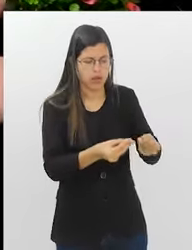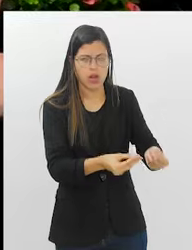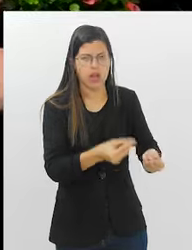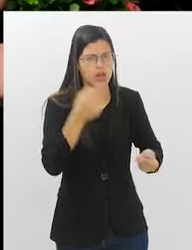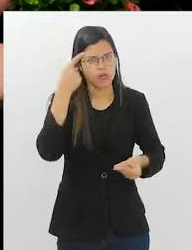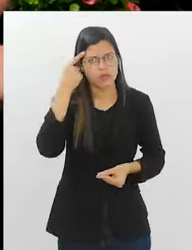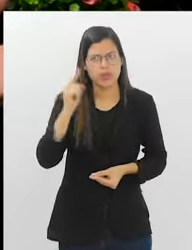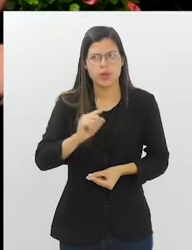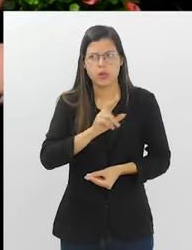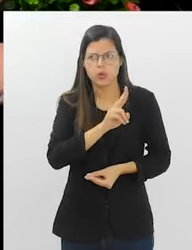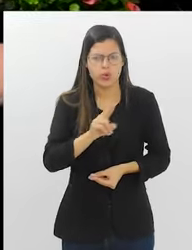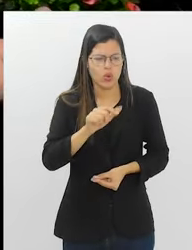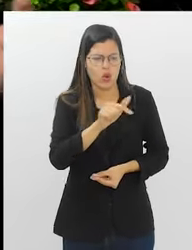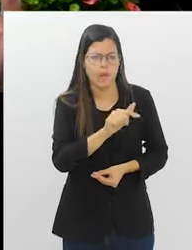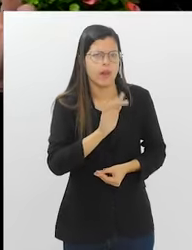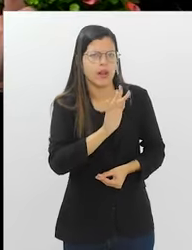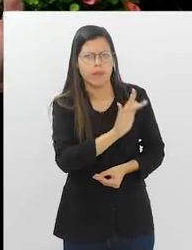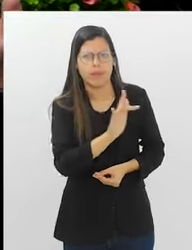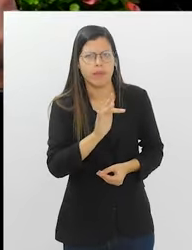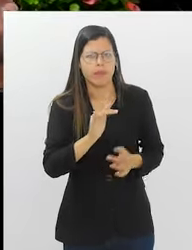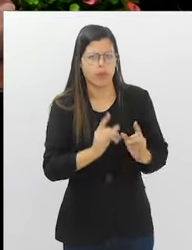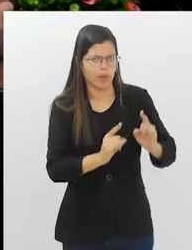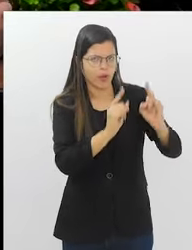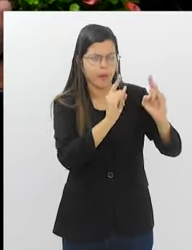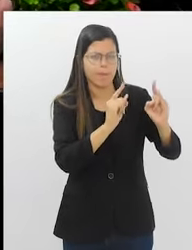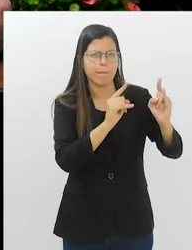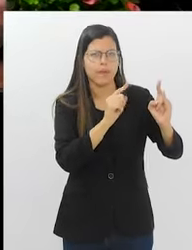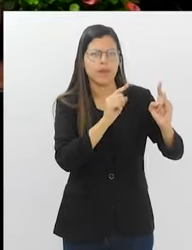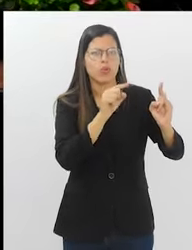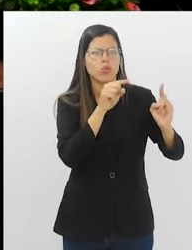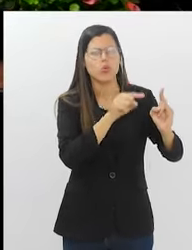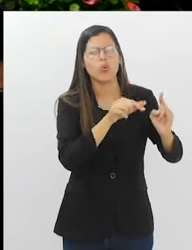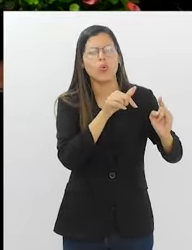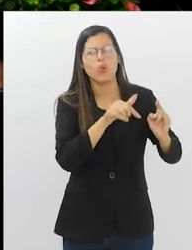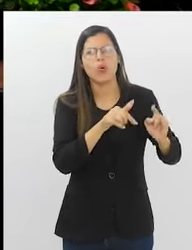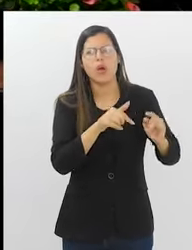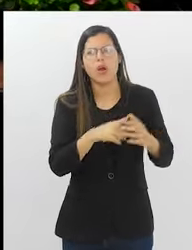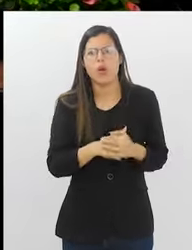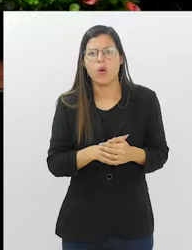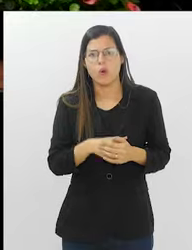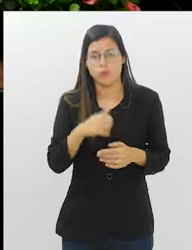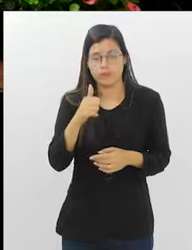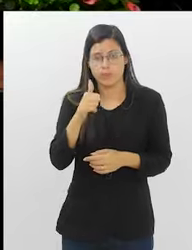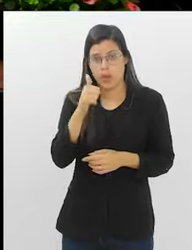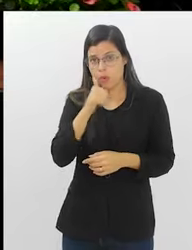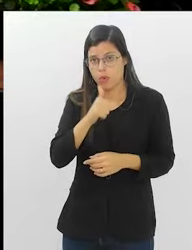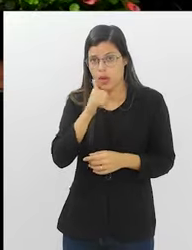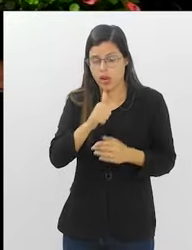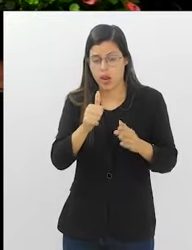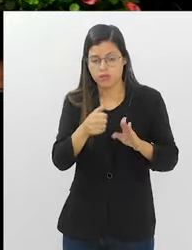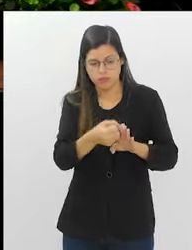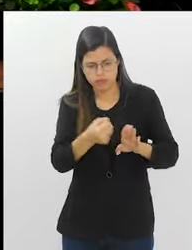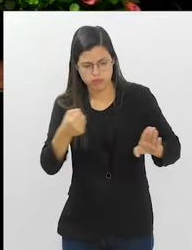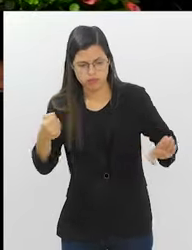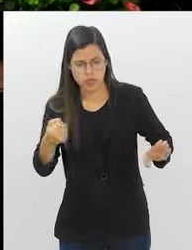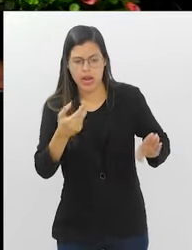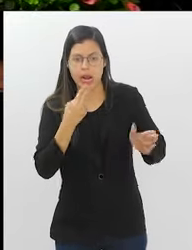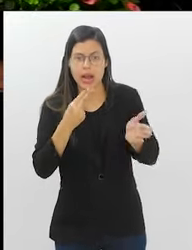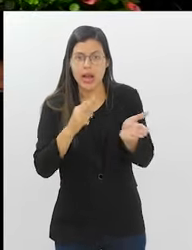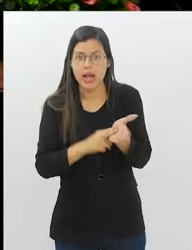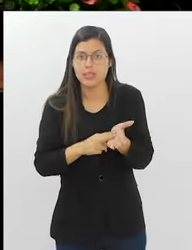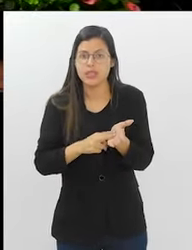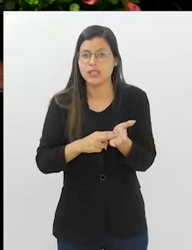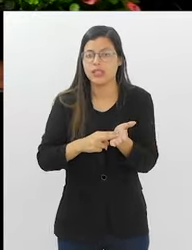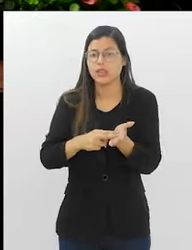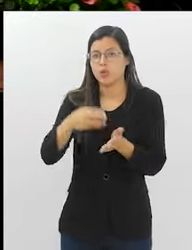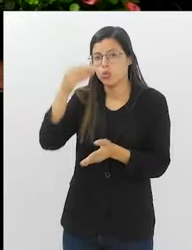sabia que o nome da pessoa era tal. Ele toca lá no apartamento, entrega a carta. Quando ela abre, é a carta de um sobrinho dela, que tinha morrido em